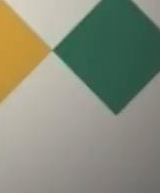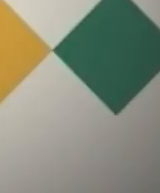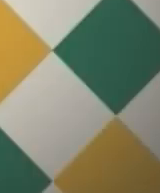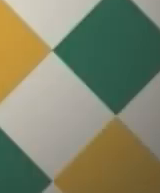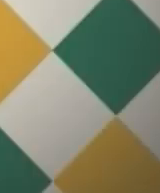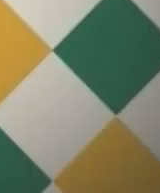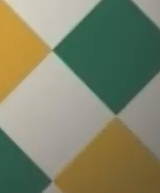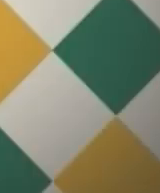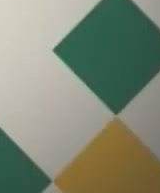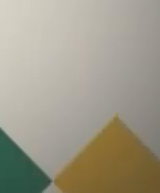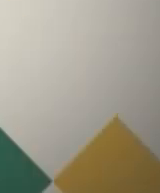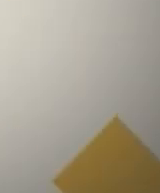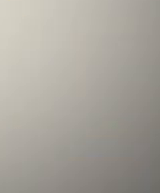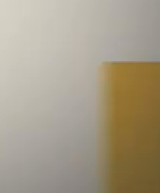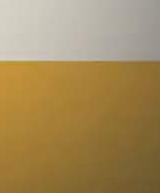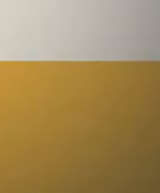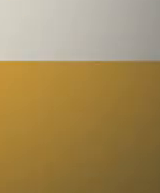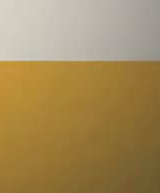Música